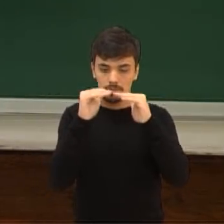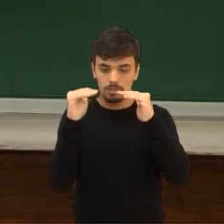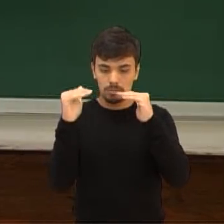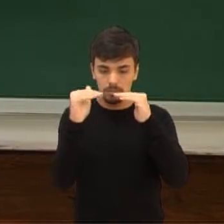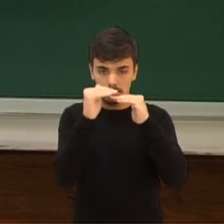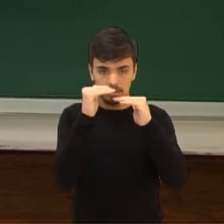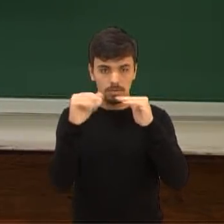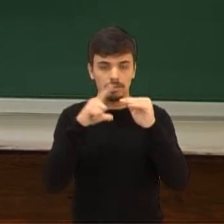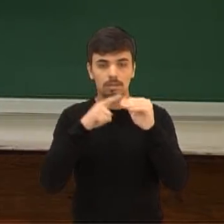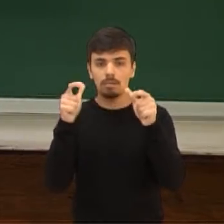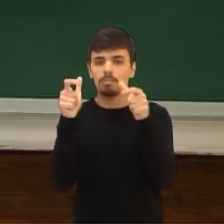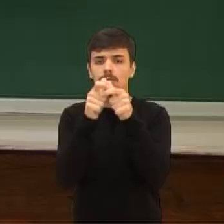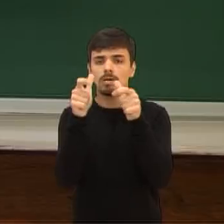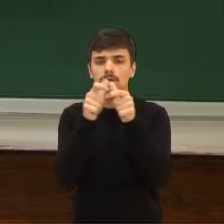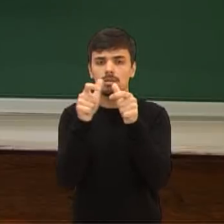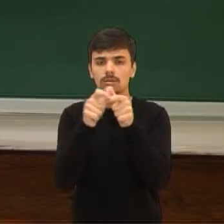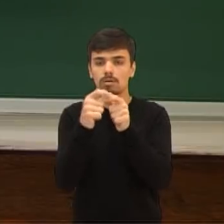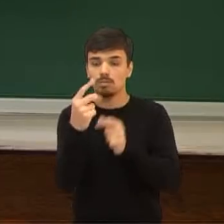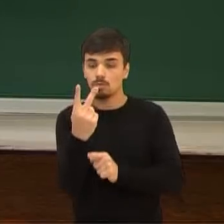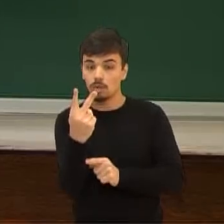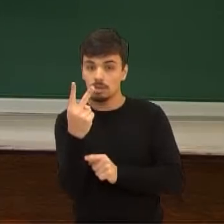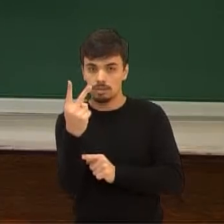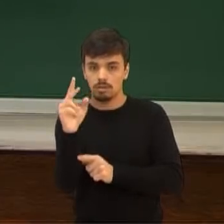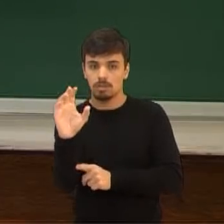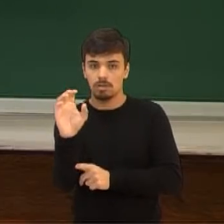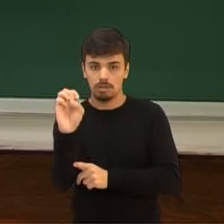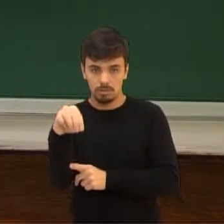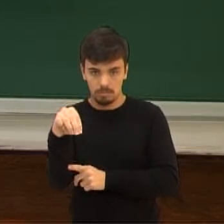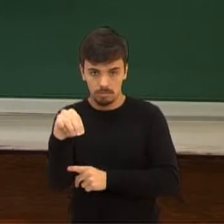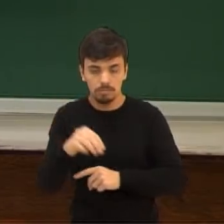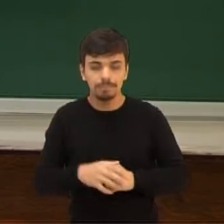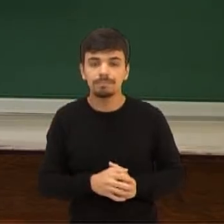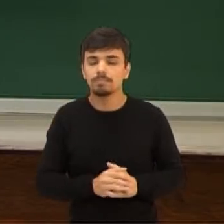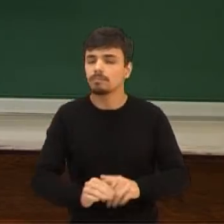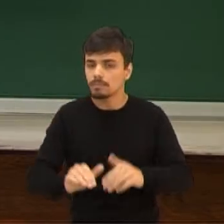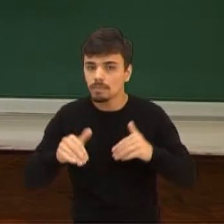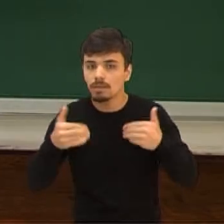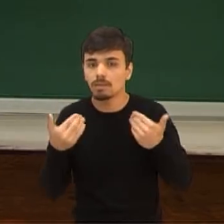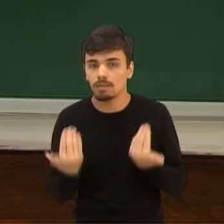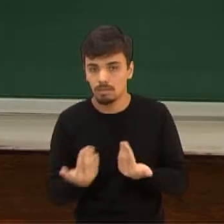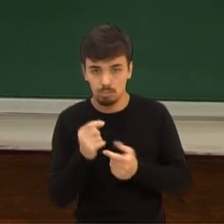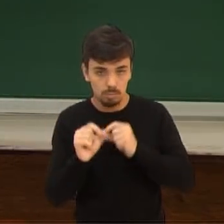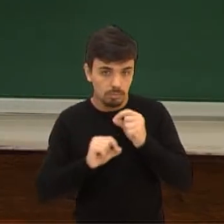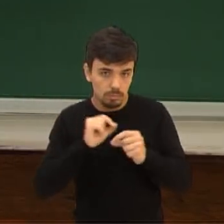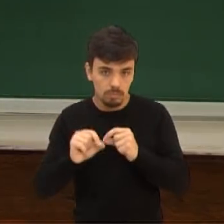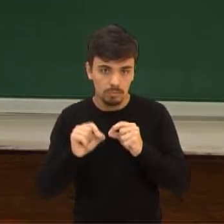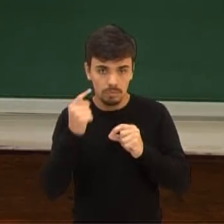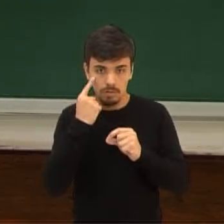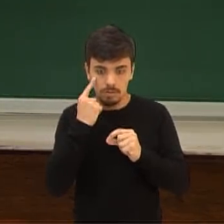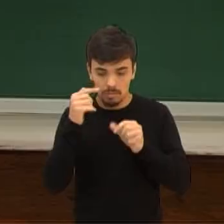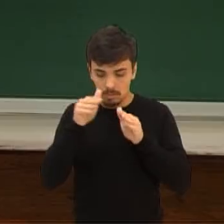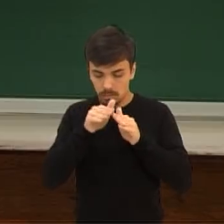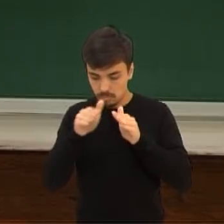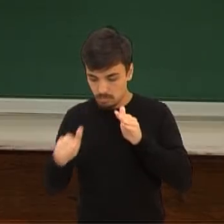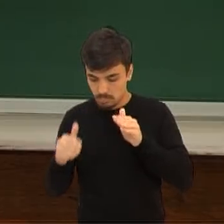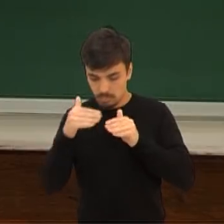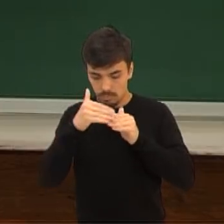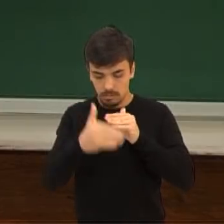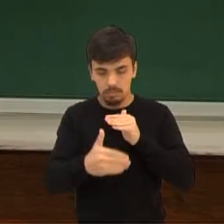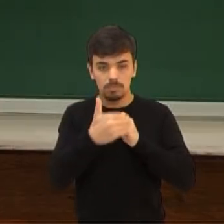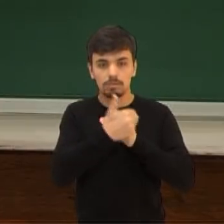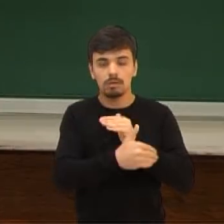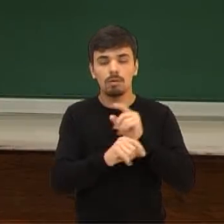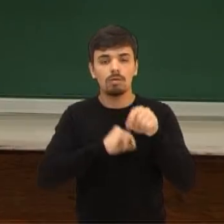cima menor, com lados de 2 centímetros. Então, as nossas faces laterais aqui, se